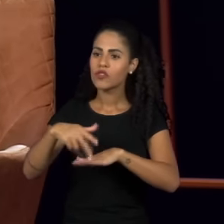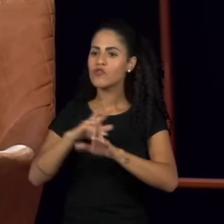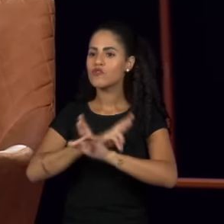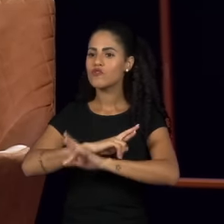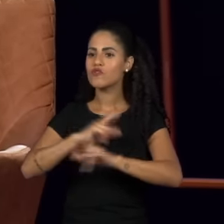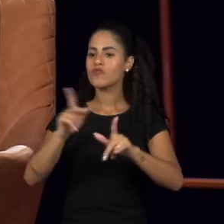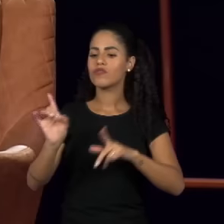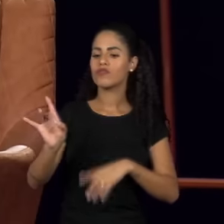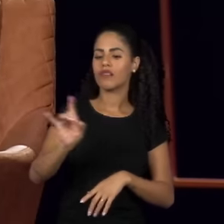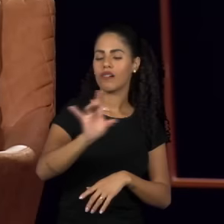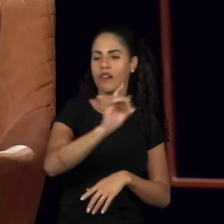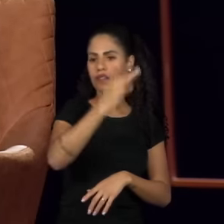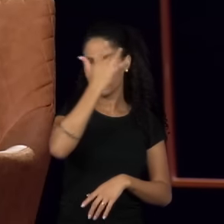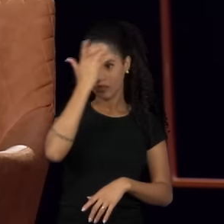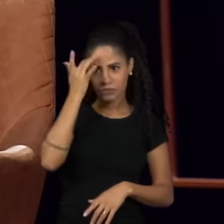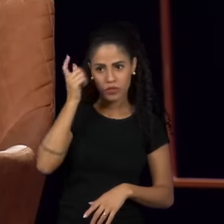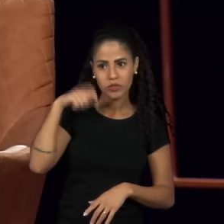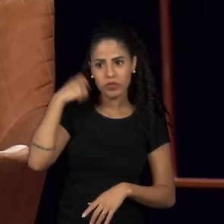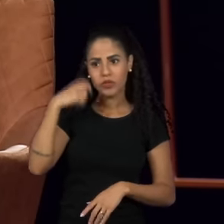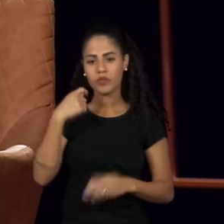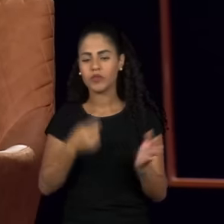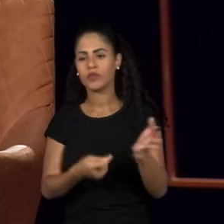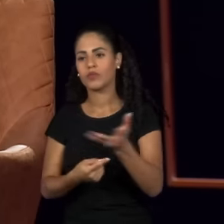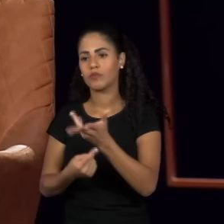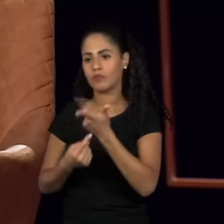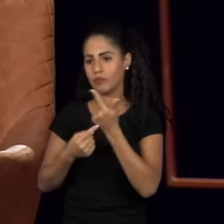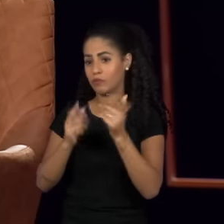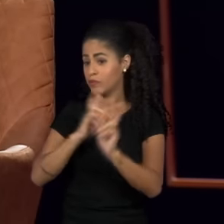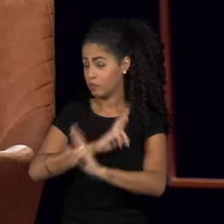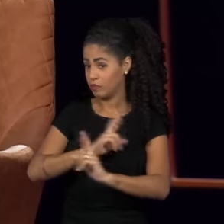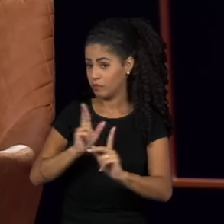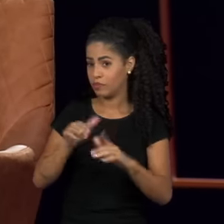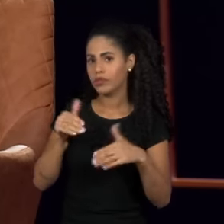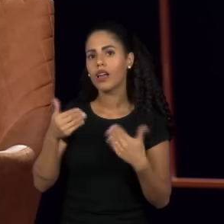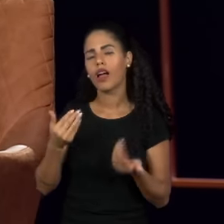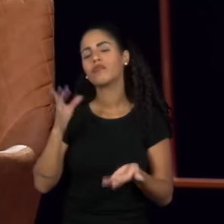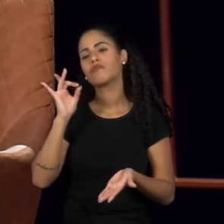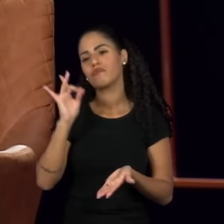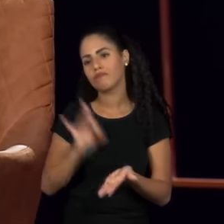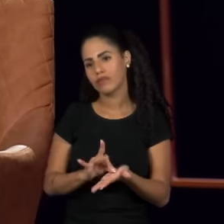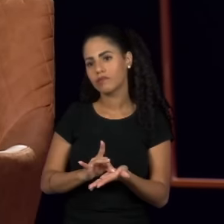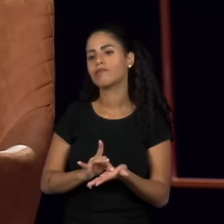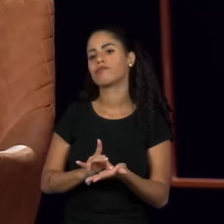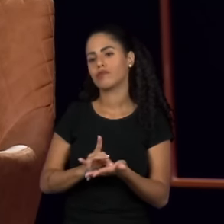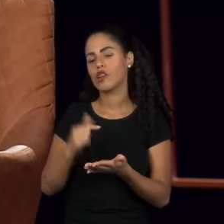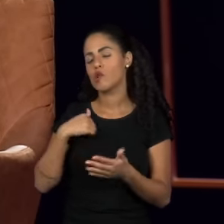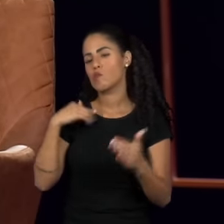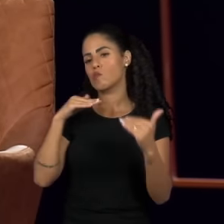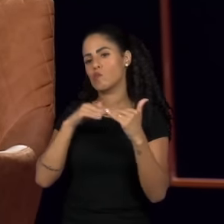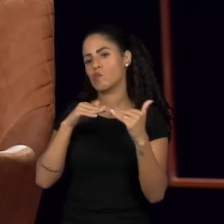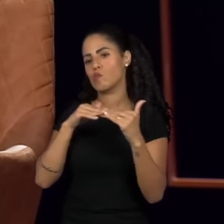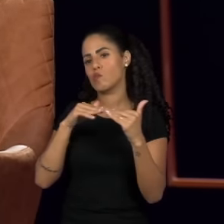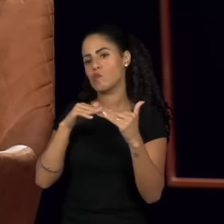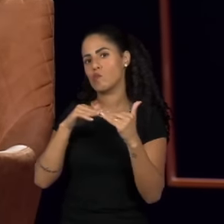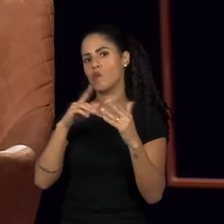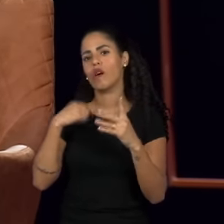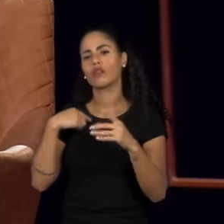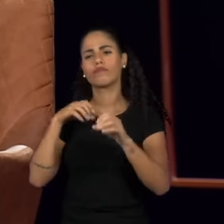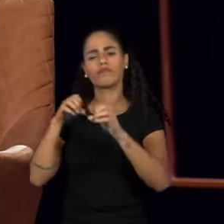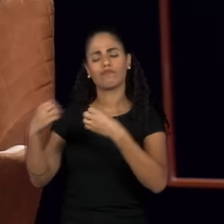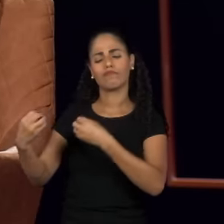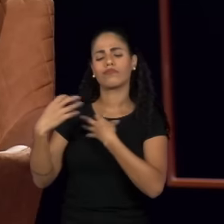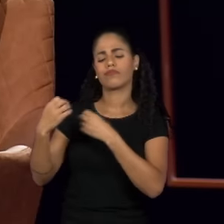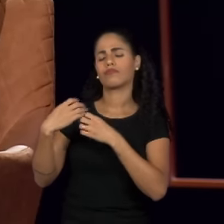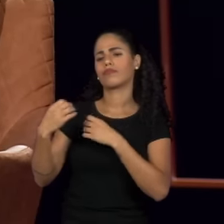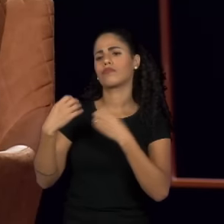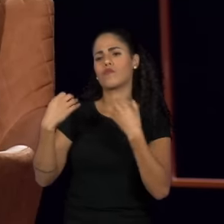de cada ator, de cada artista. E, realmente, eu concordo, assim, eu acho que ele me ensinou muito. Primeiro,